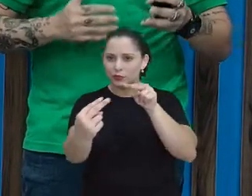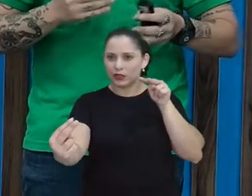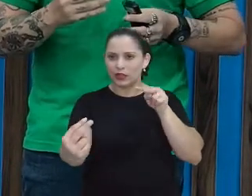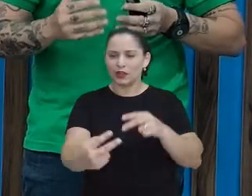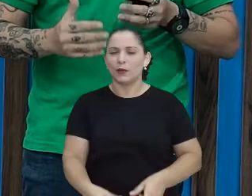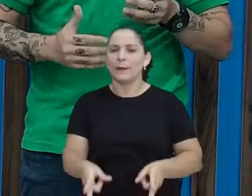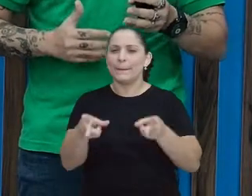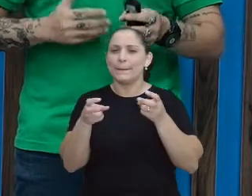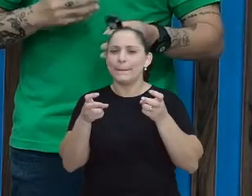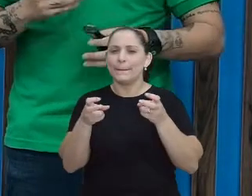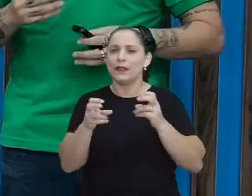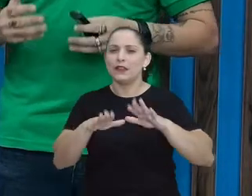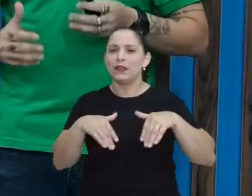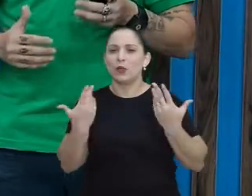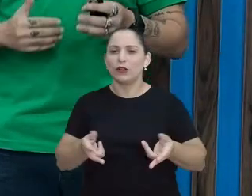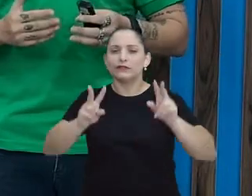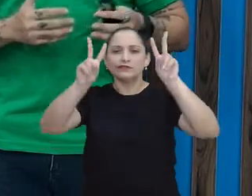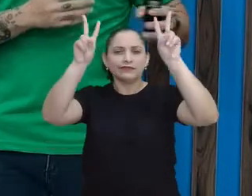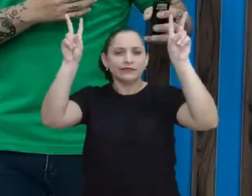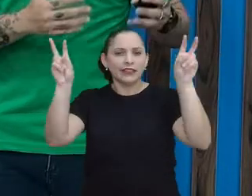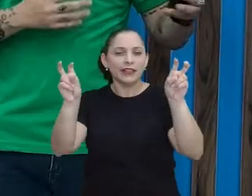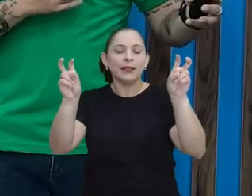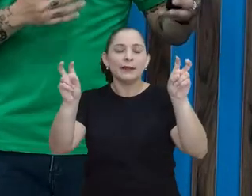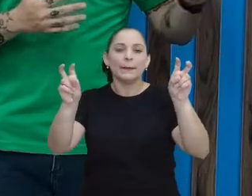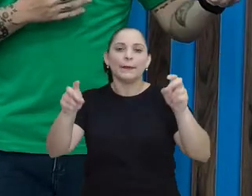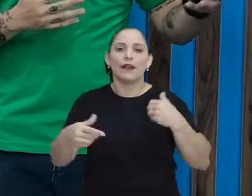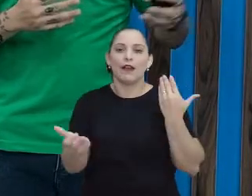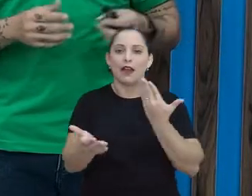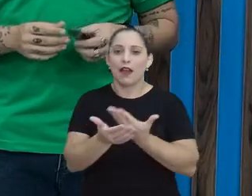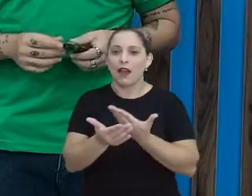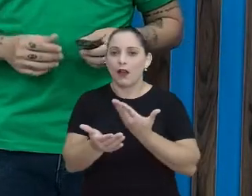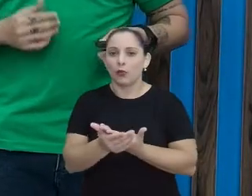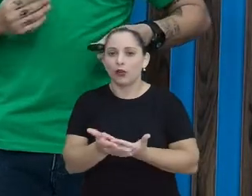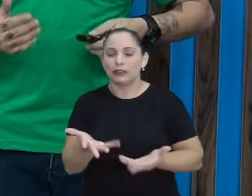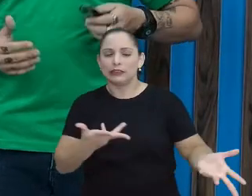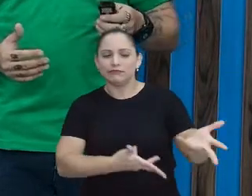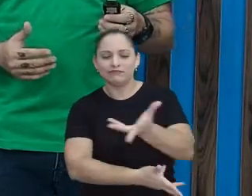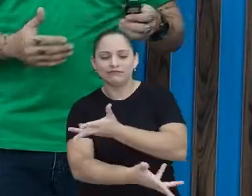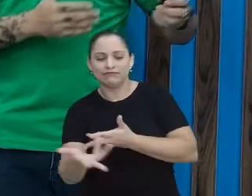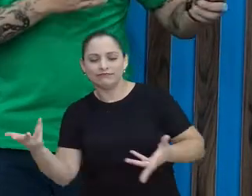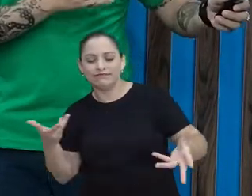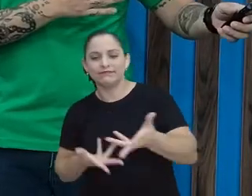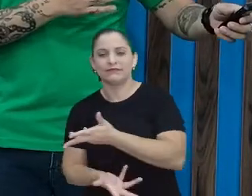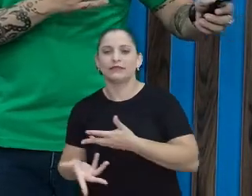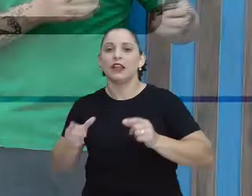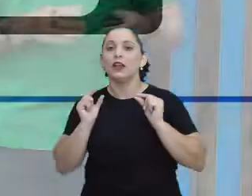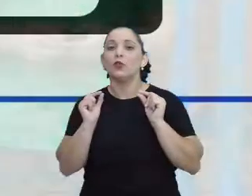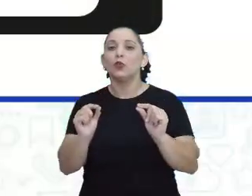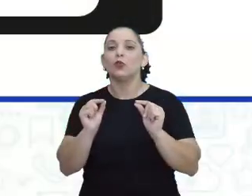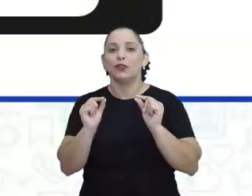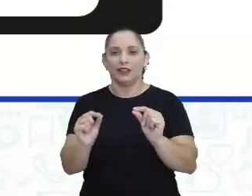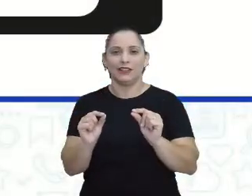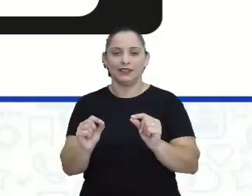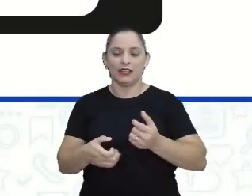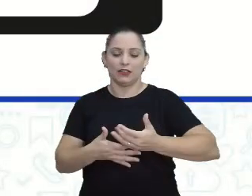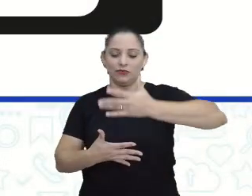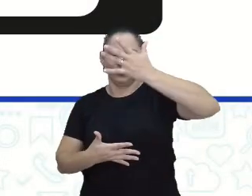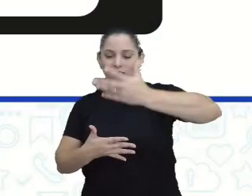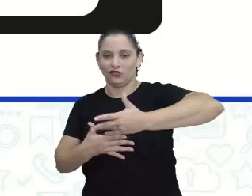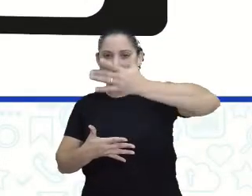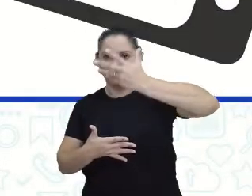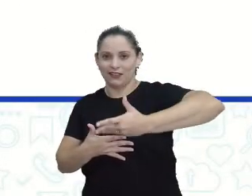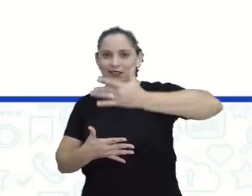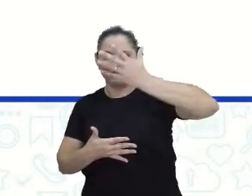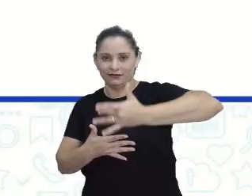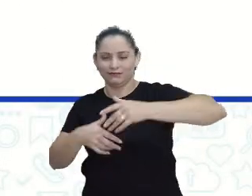que quando trata do tema, quando trata dessa aula interativa, é muito disso, né? Ou seja, acompanhando ali no chat o que é que vocês